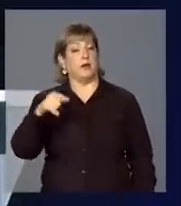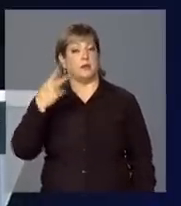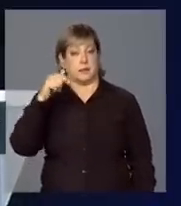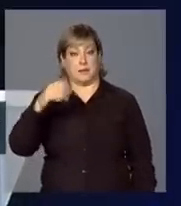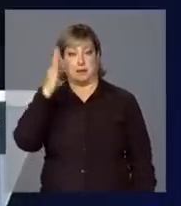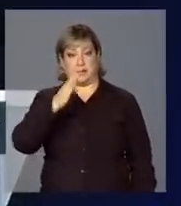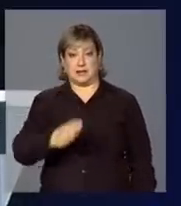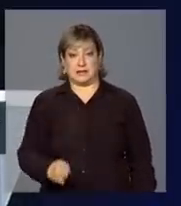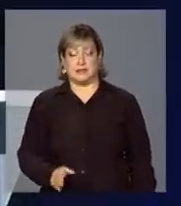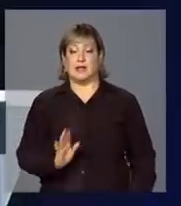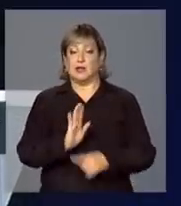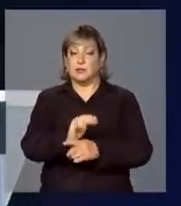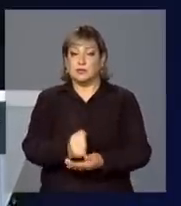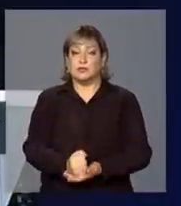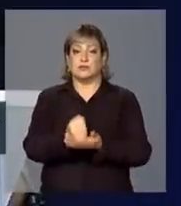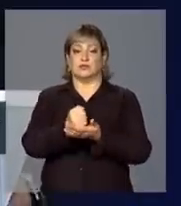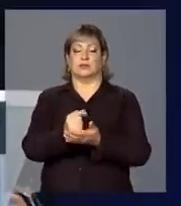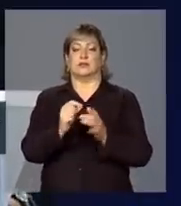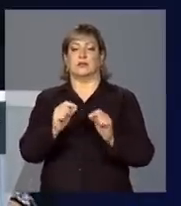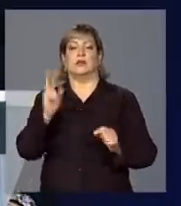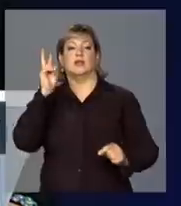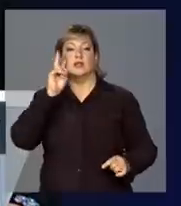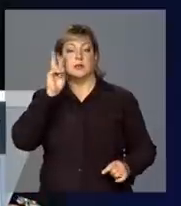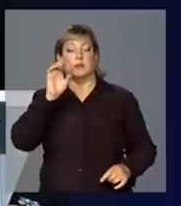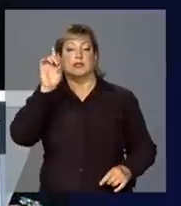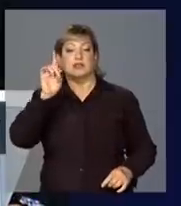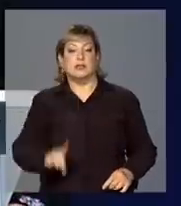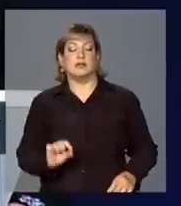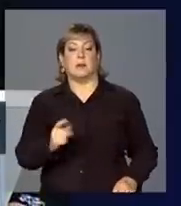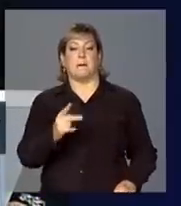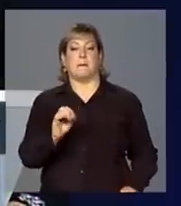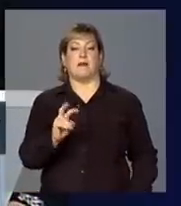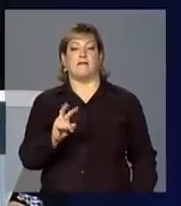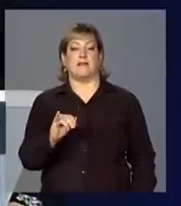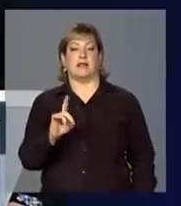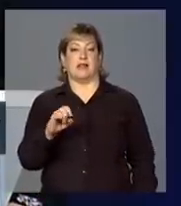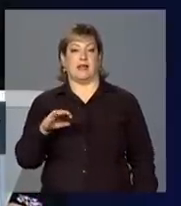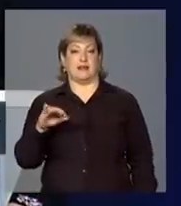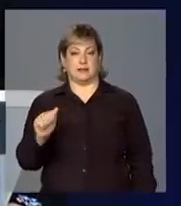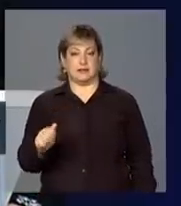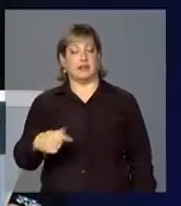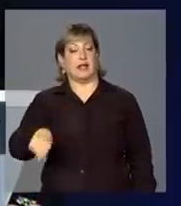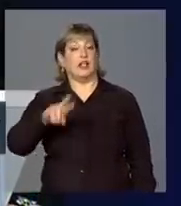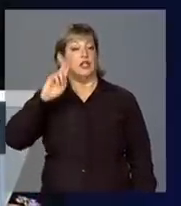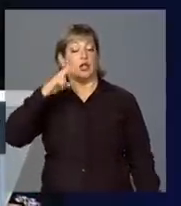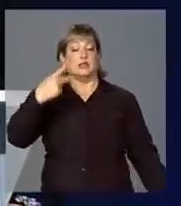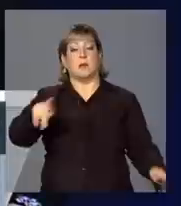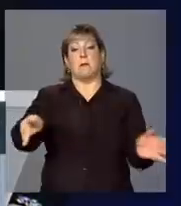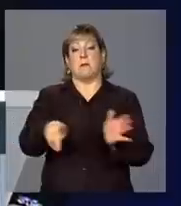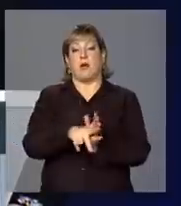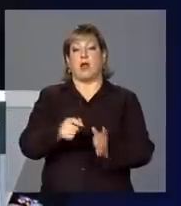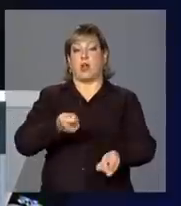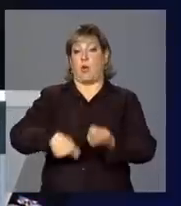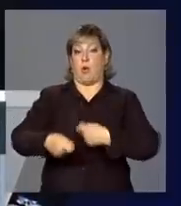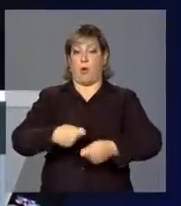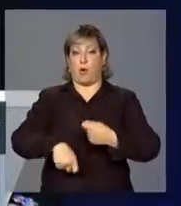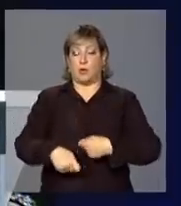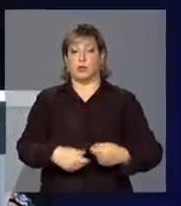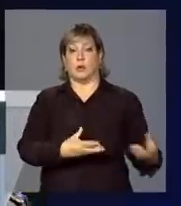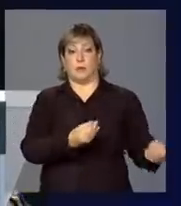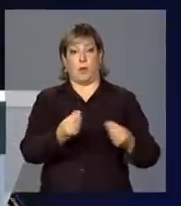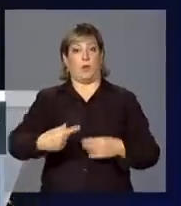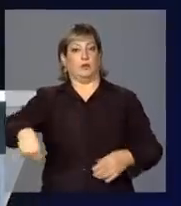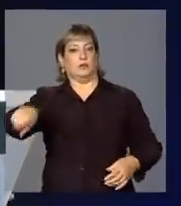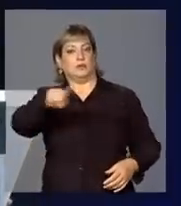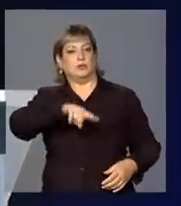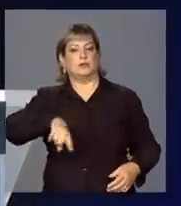protegidos no que se refere aos direitos da Previdência. São donos de seu próprio negócio, muitos